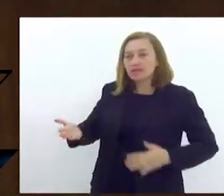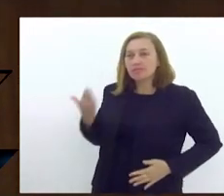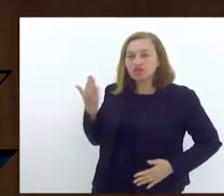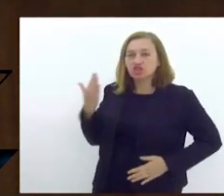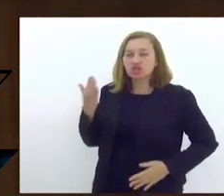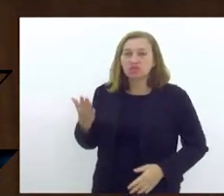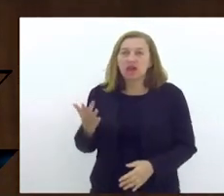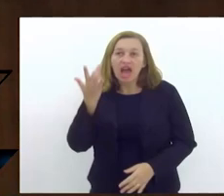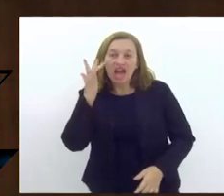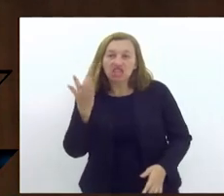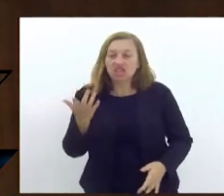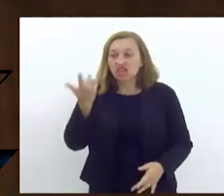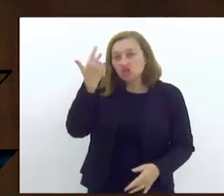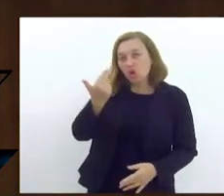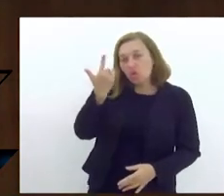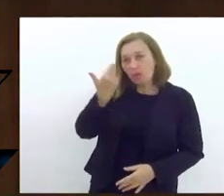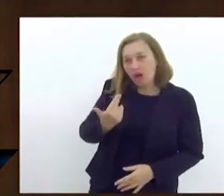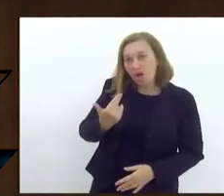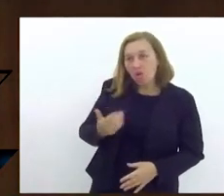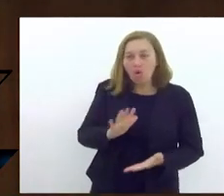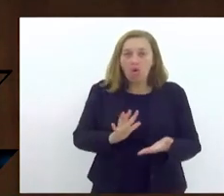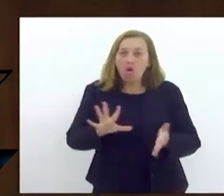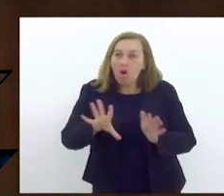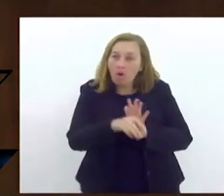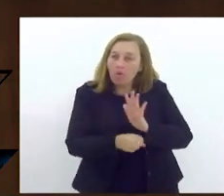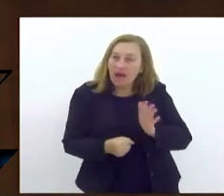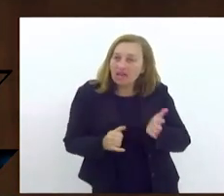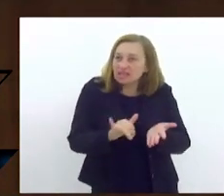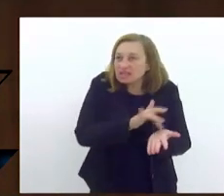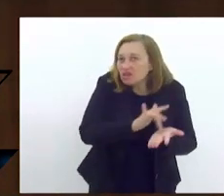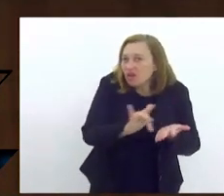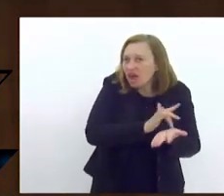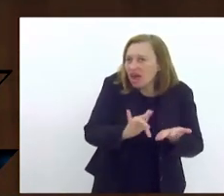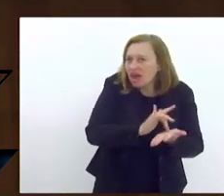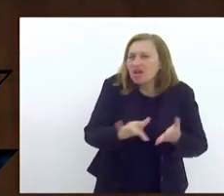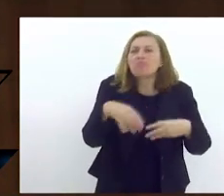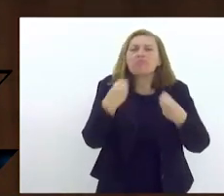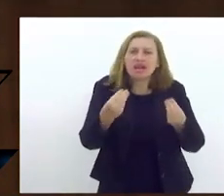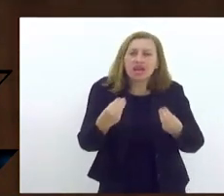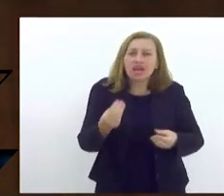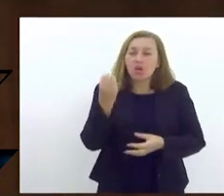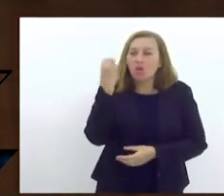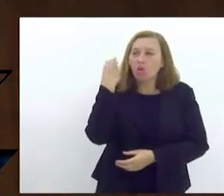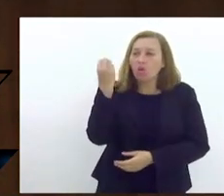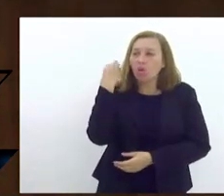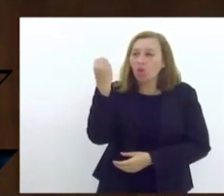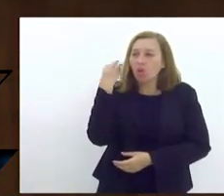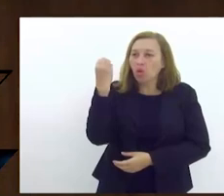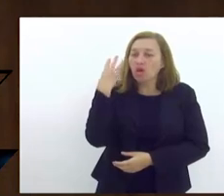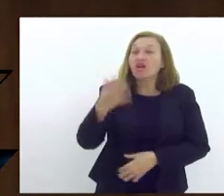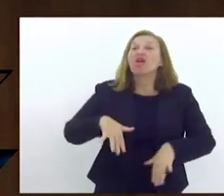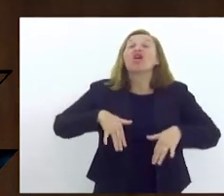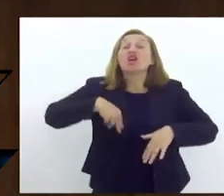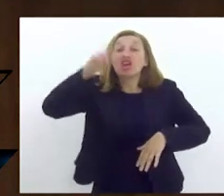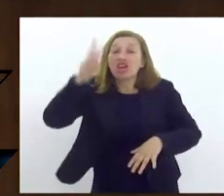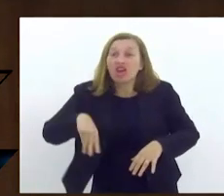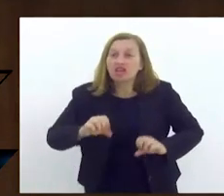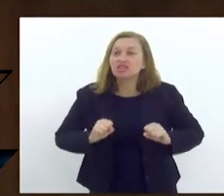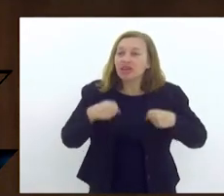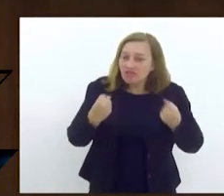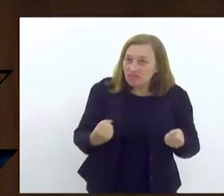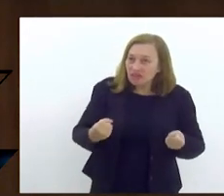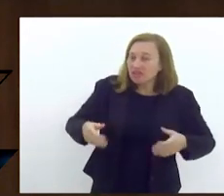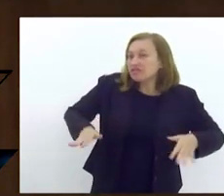normal para que assimilar tem que estar no ouvido do governador Cláudio Castro e do outro porque quem defende vagabunda age